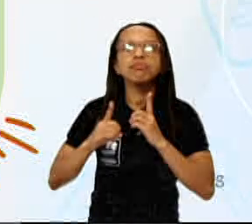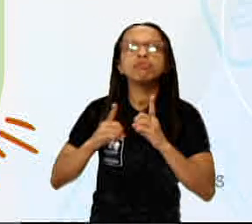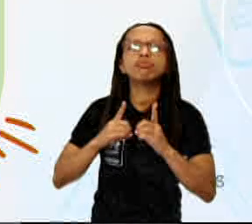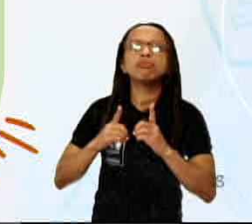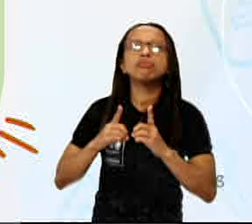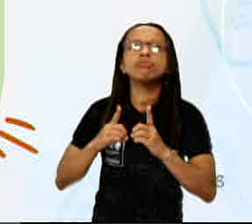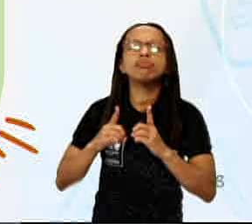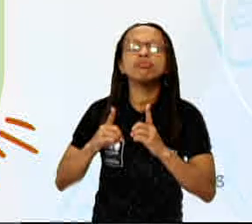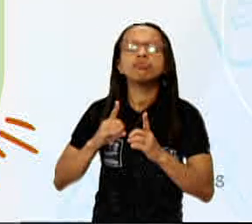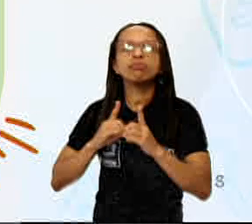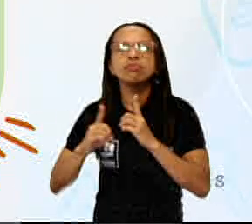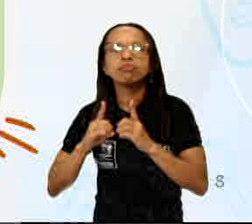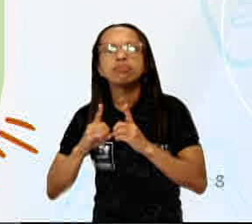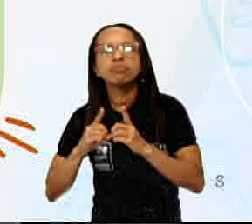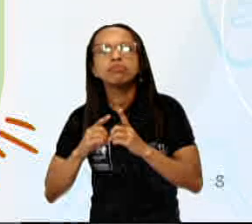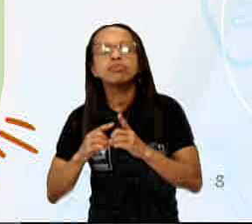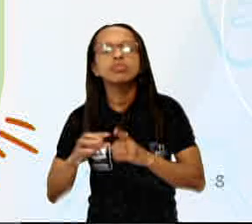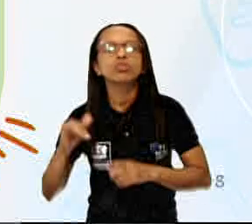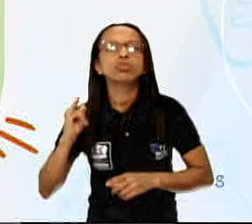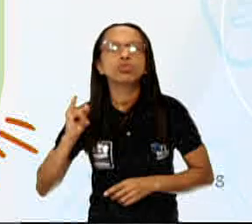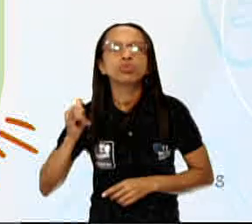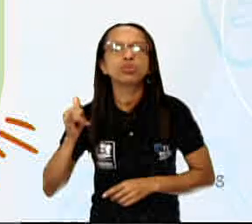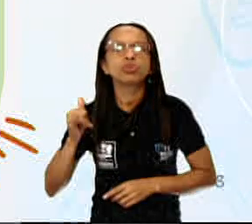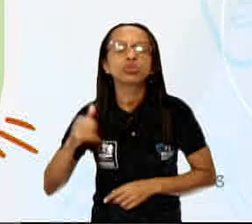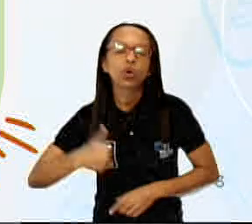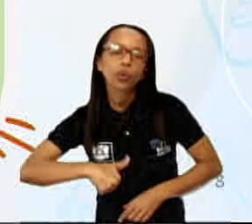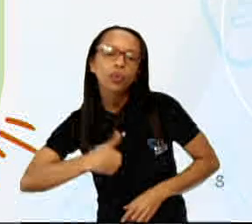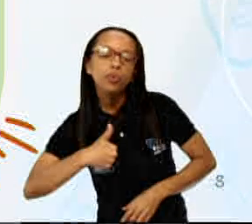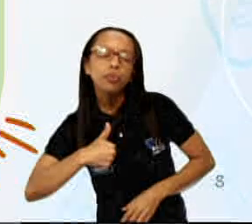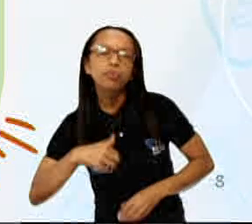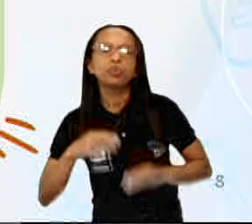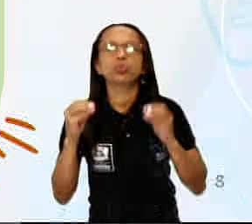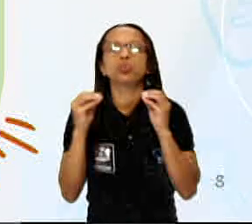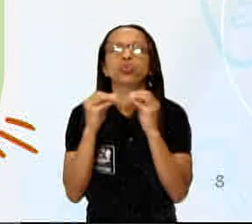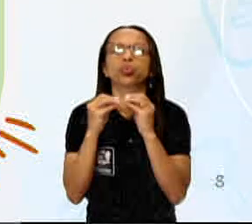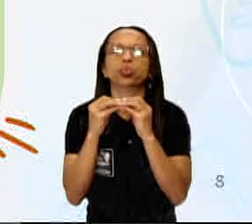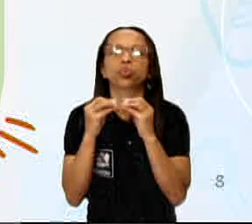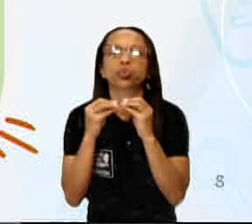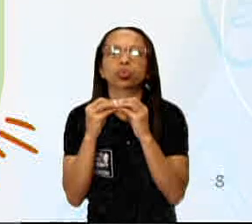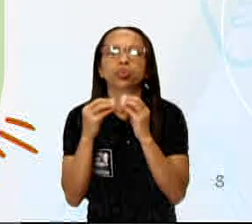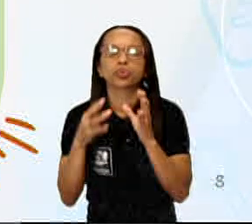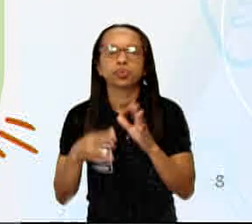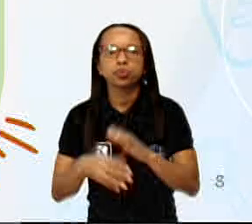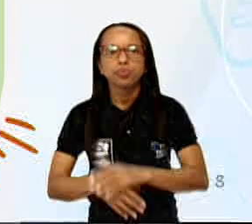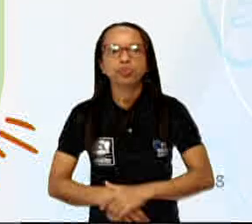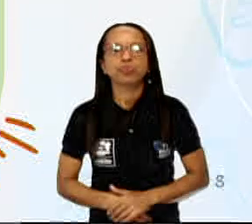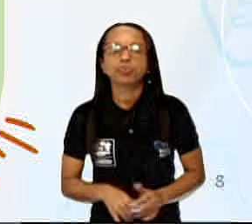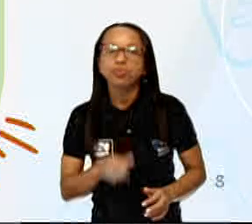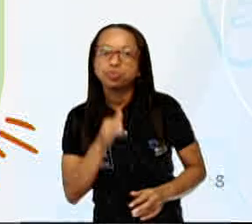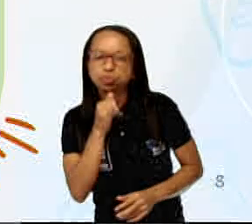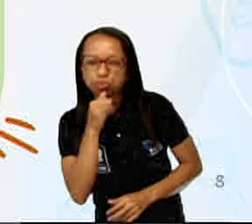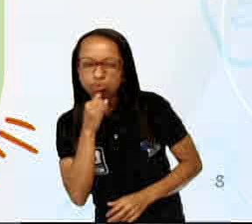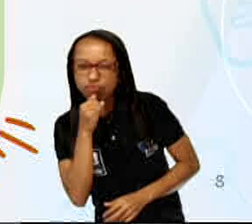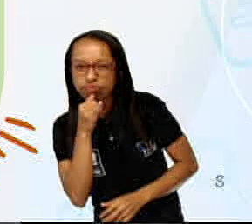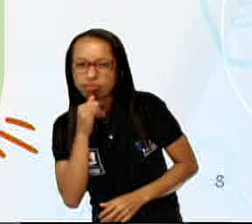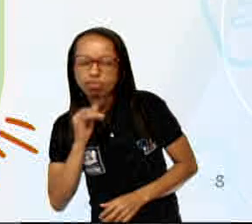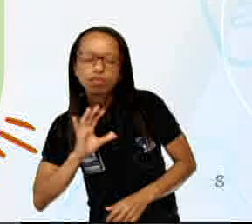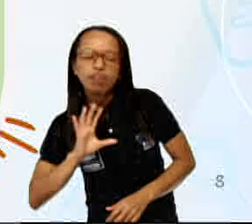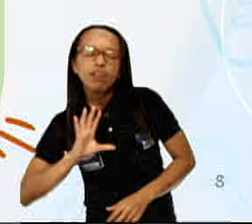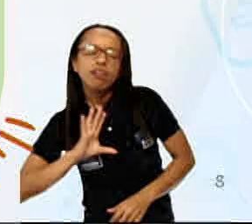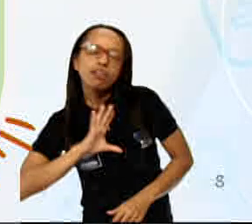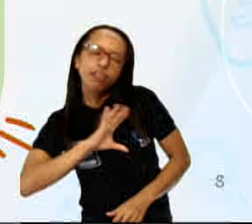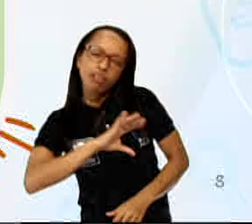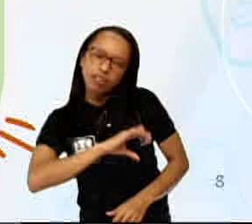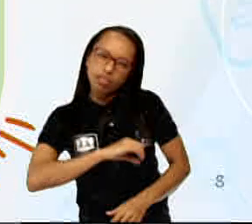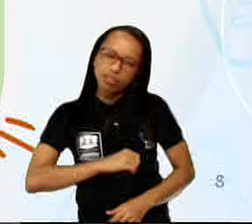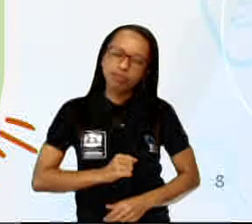de Clarice Lispector chamado Primeiro Beijo. E nós vimos como, por exemplo, o amor entre